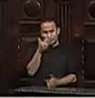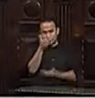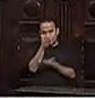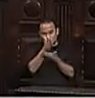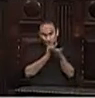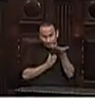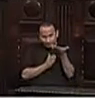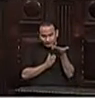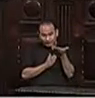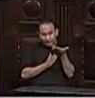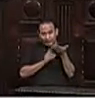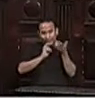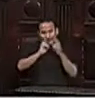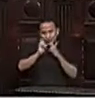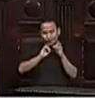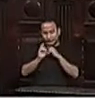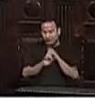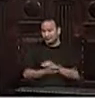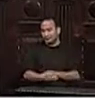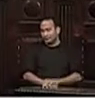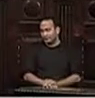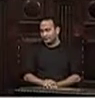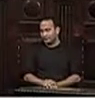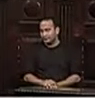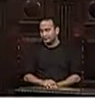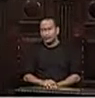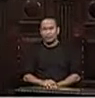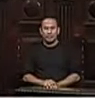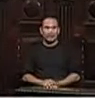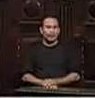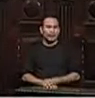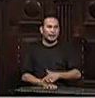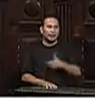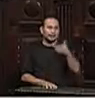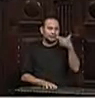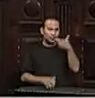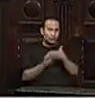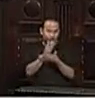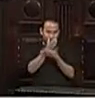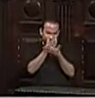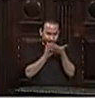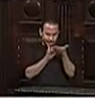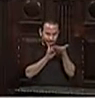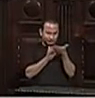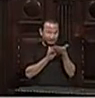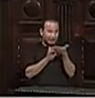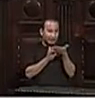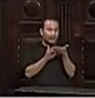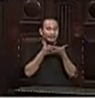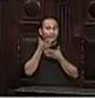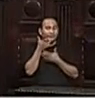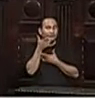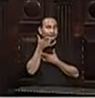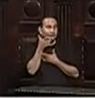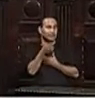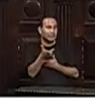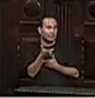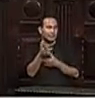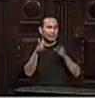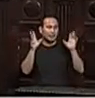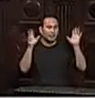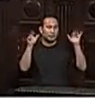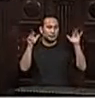da discussão. Segunda fatia diz respeito